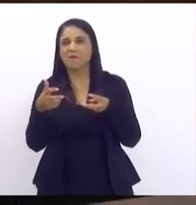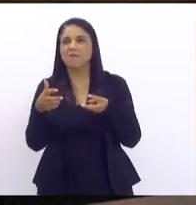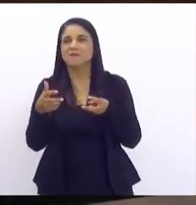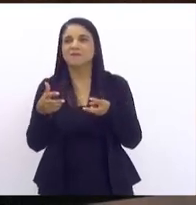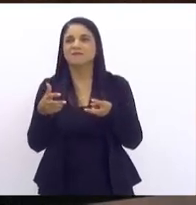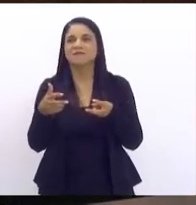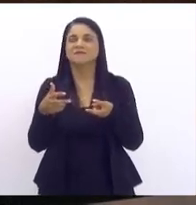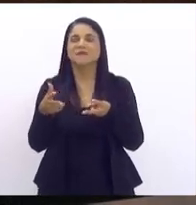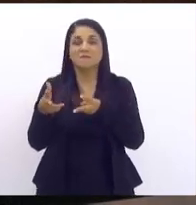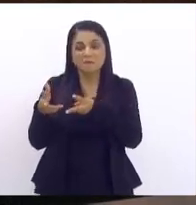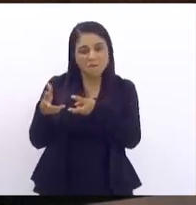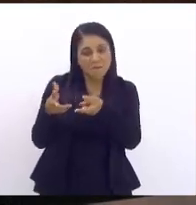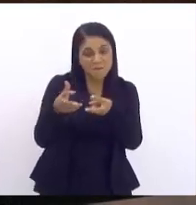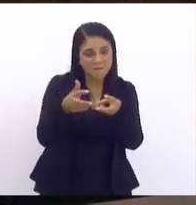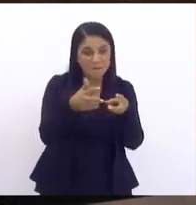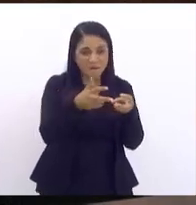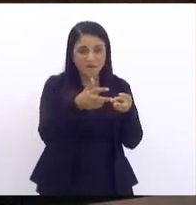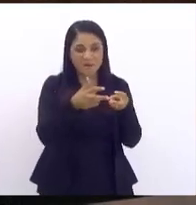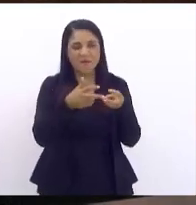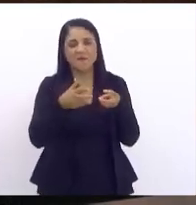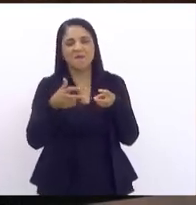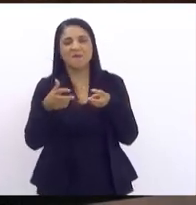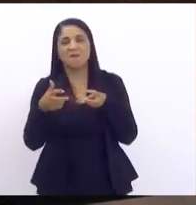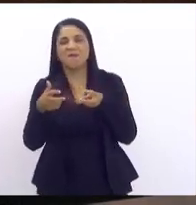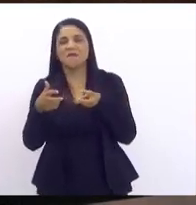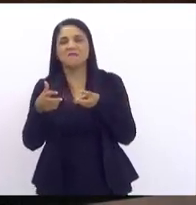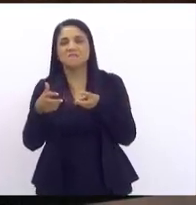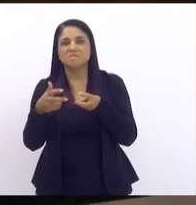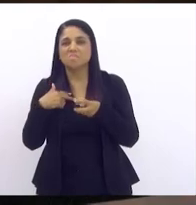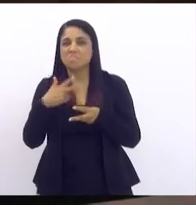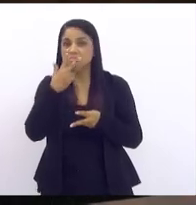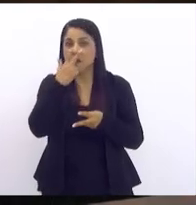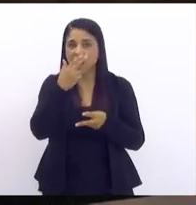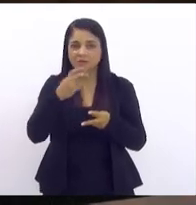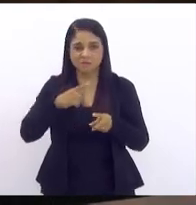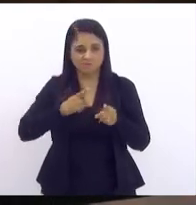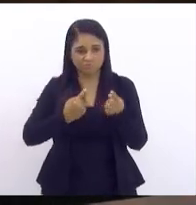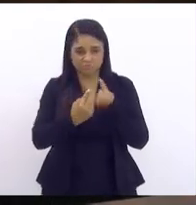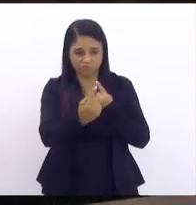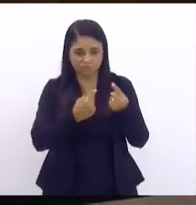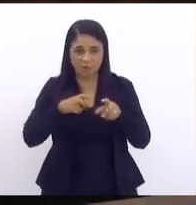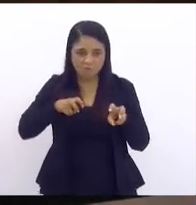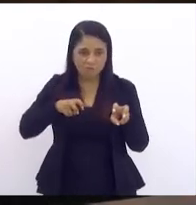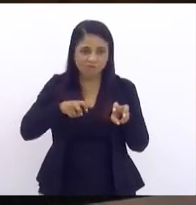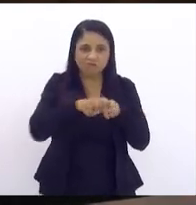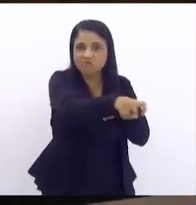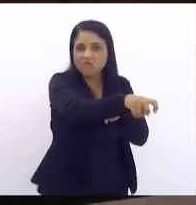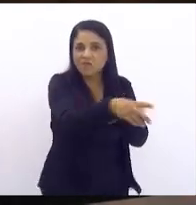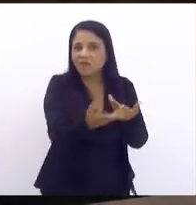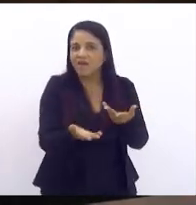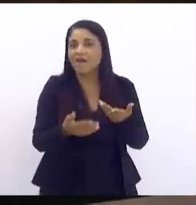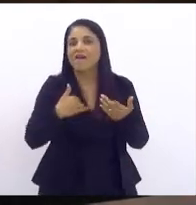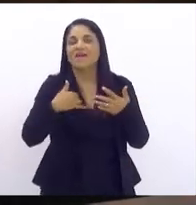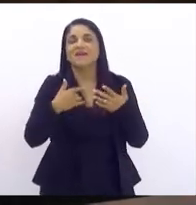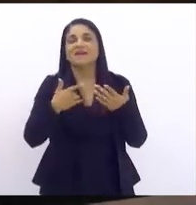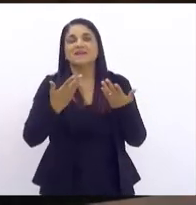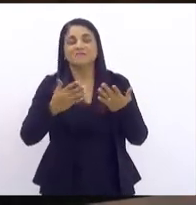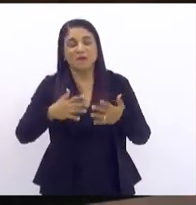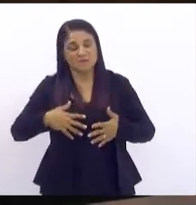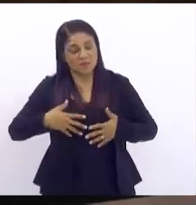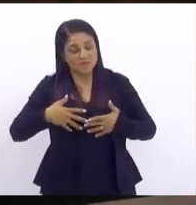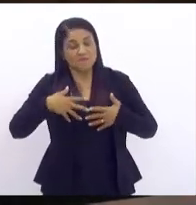Pegou a seletiva. Então, Vossa Excelência está na velocidade da luz. Então, eu peço para discutir, até para a gente poder